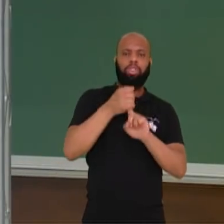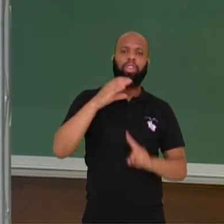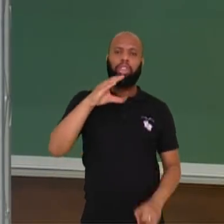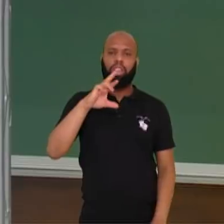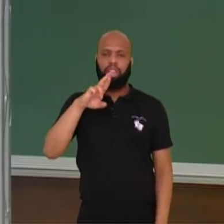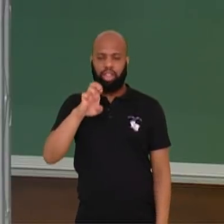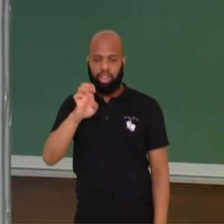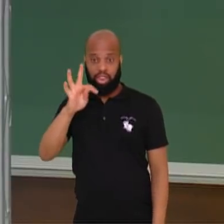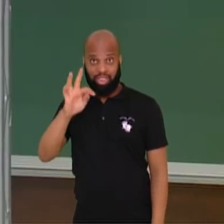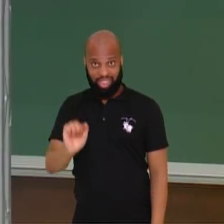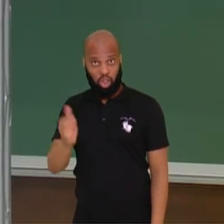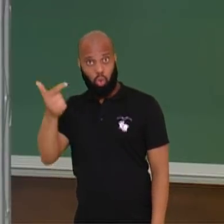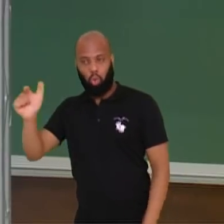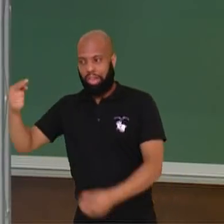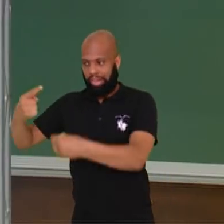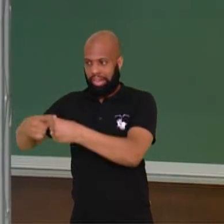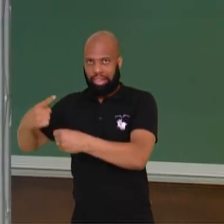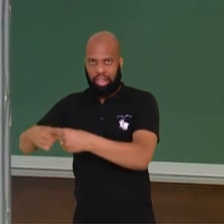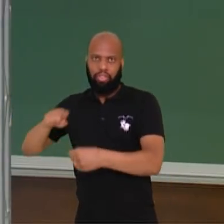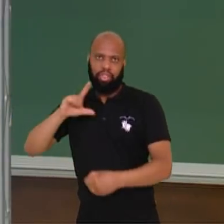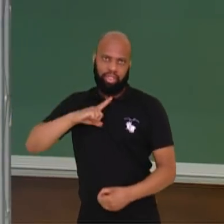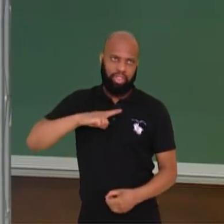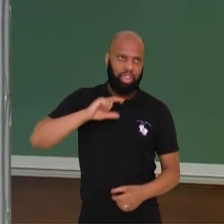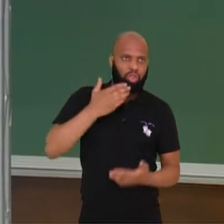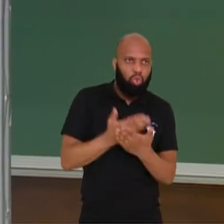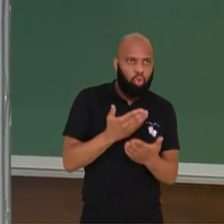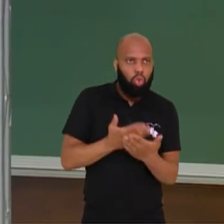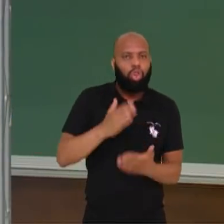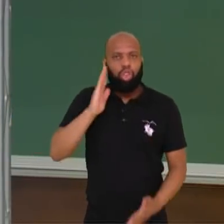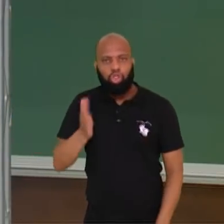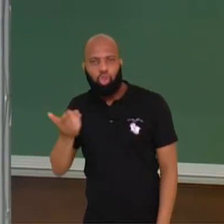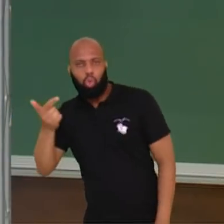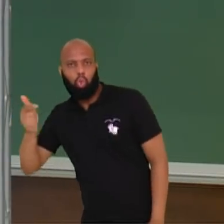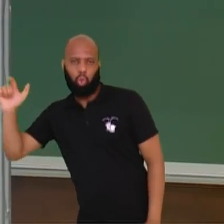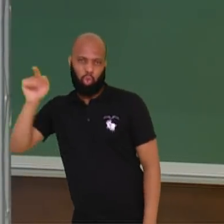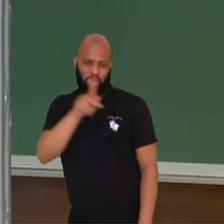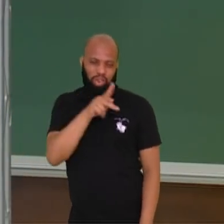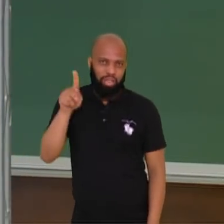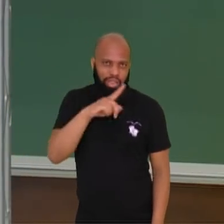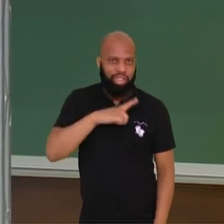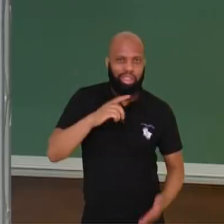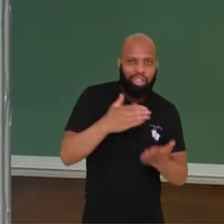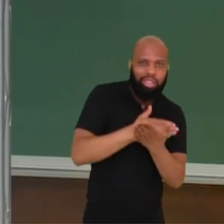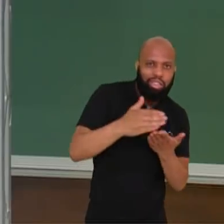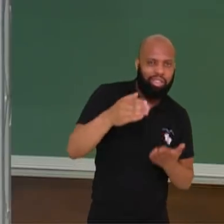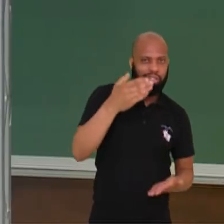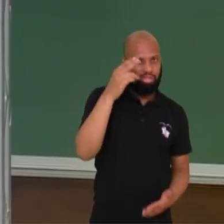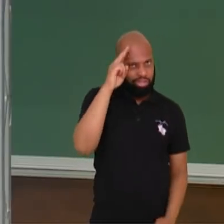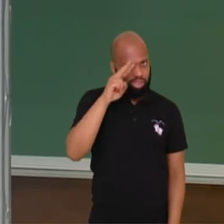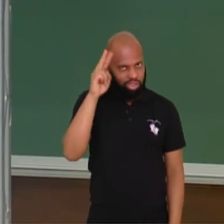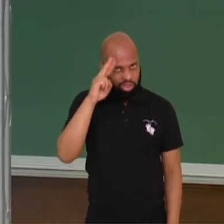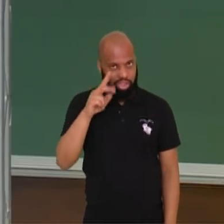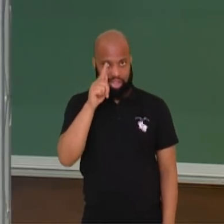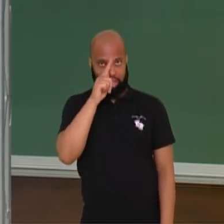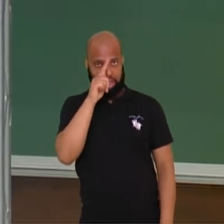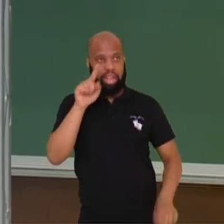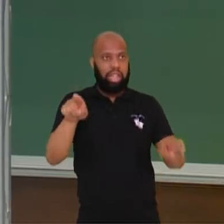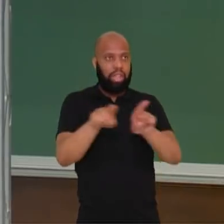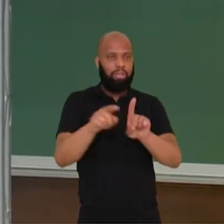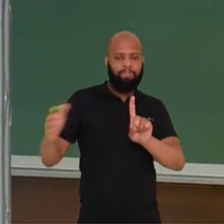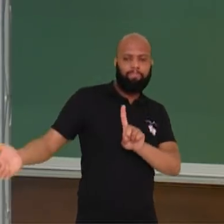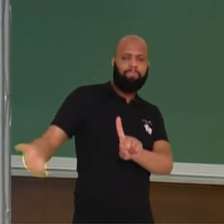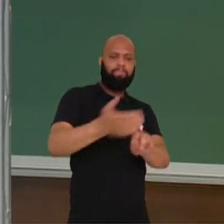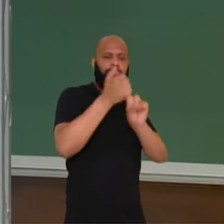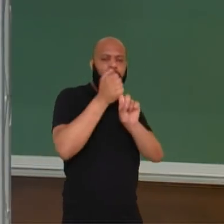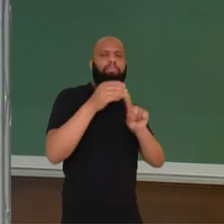momento histórico. Vocês já viram isso lá com o professor Roberto, né? No início da história grega. E aquela dominação